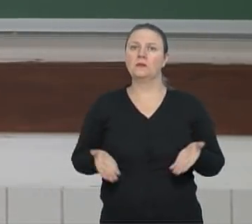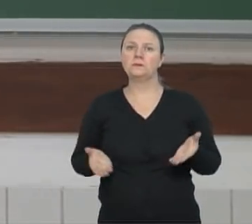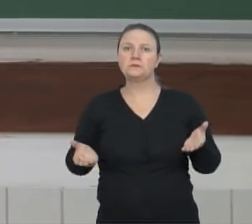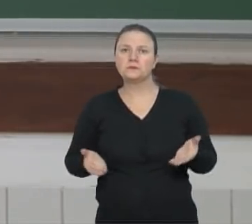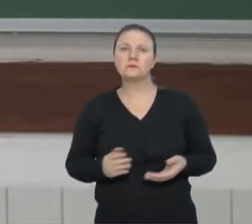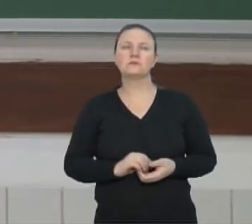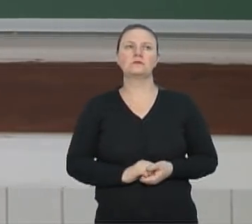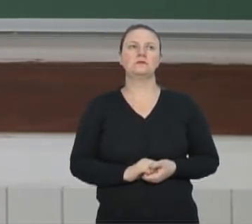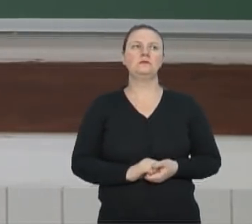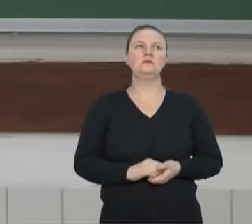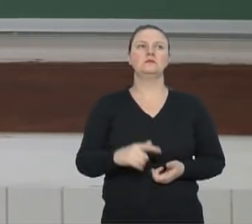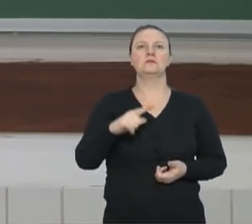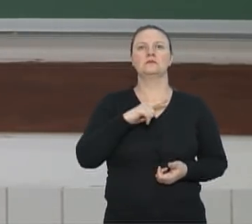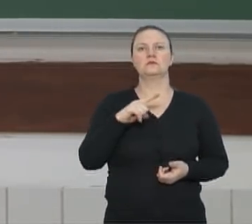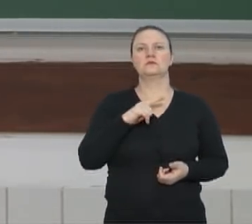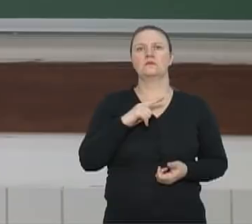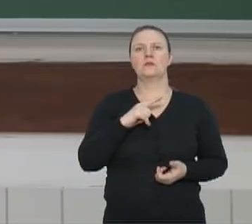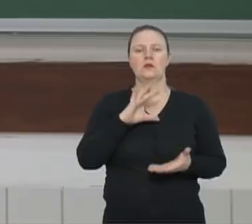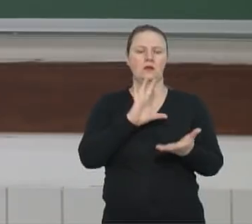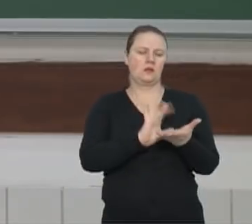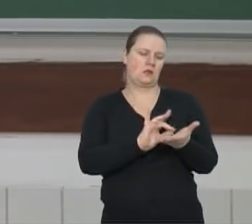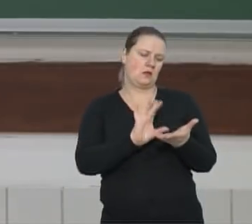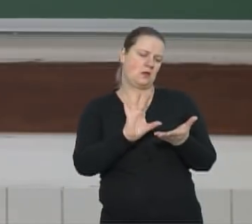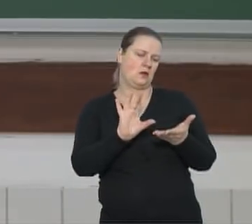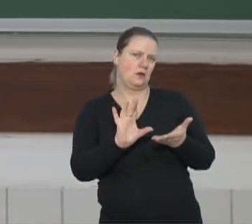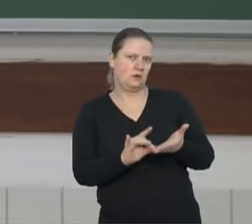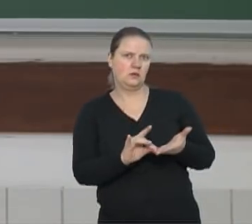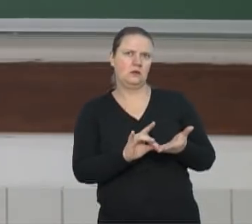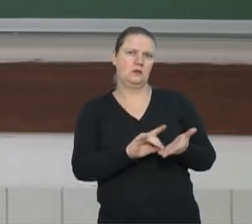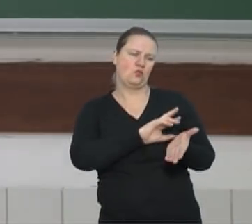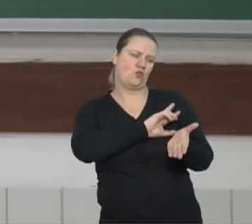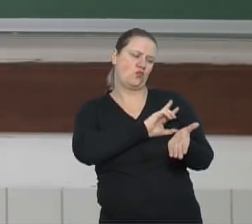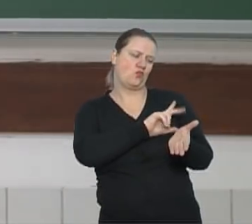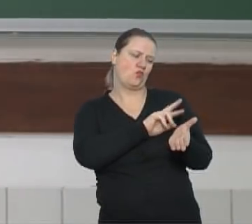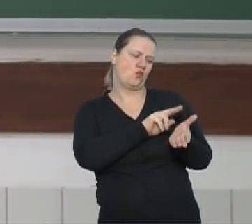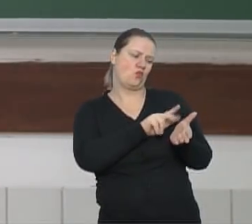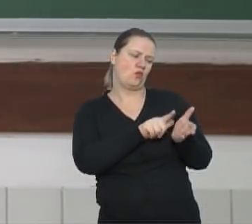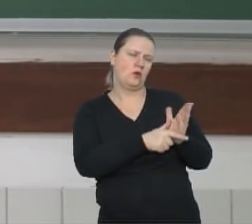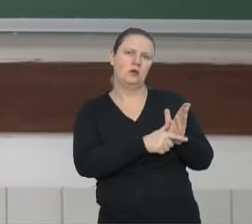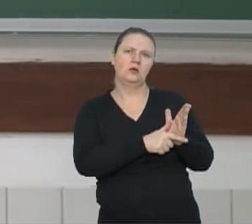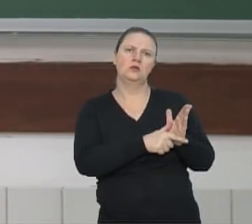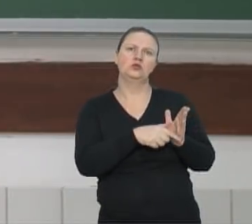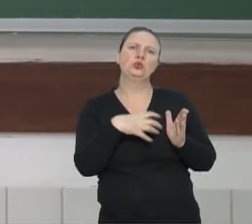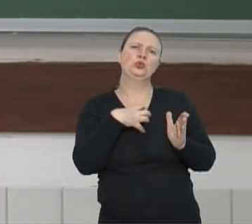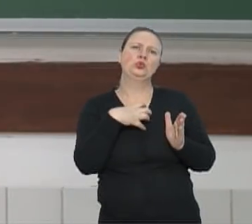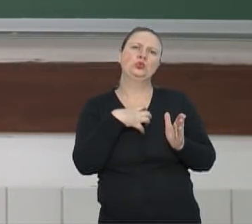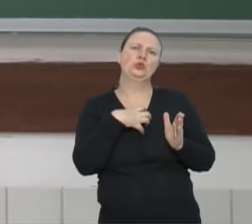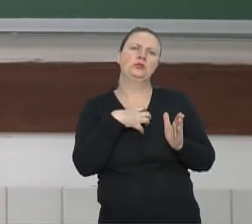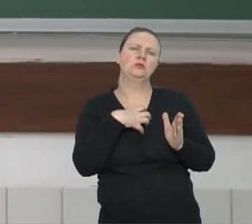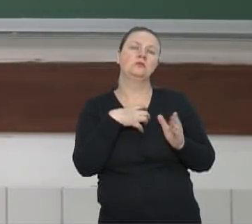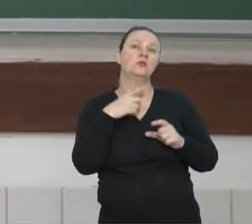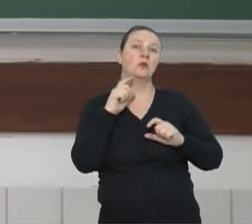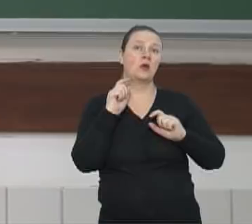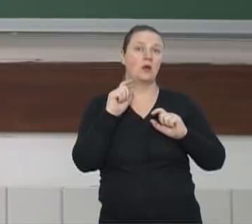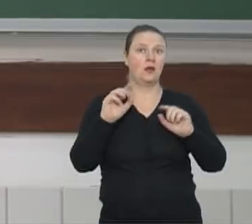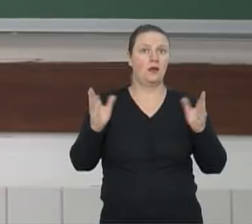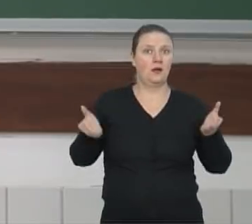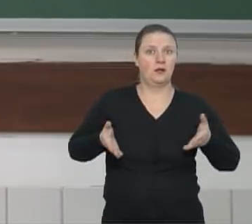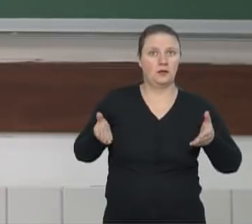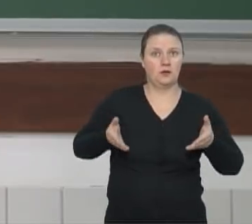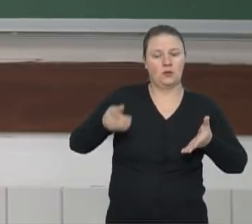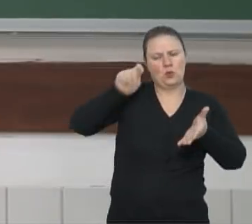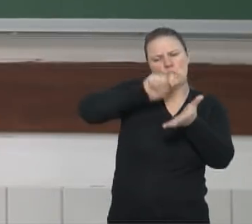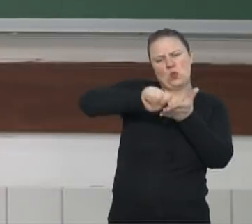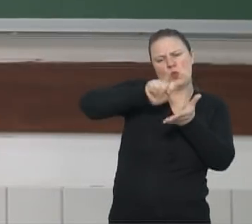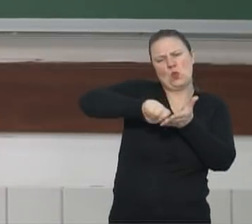usar assim, várias linhas, o quanto eu quiser. Já a dissertação, ele tem ali um limite